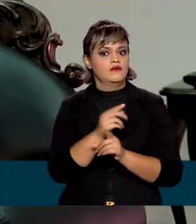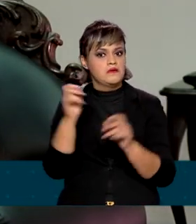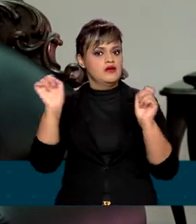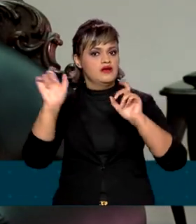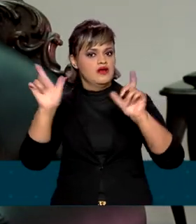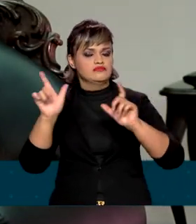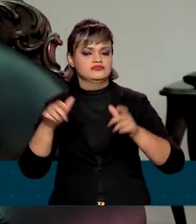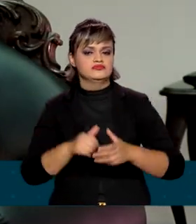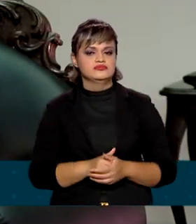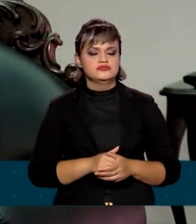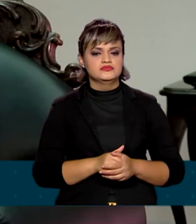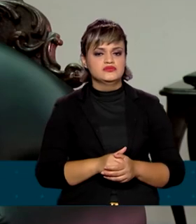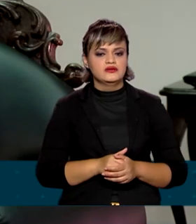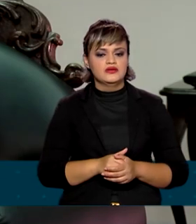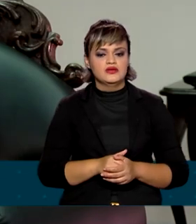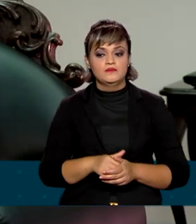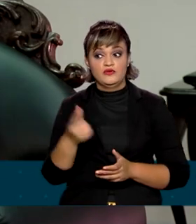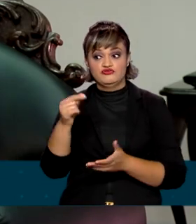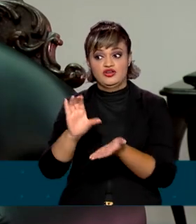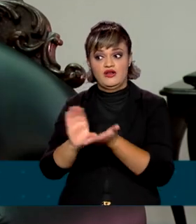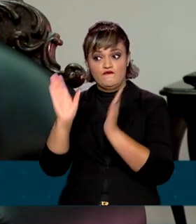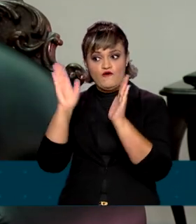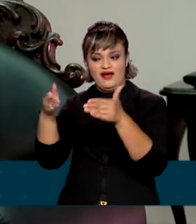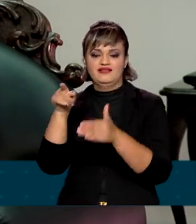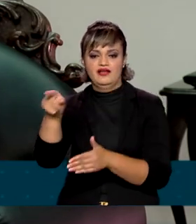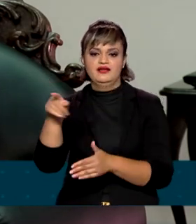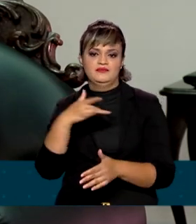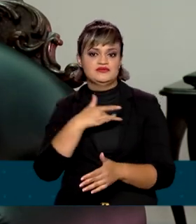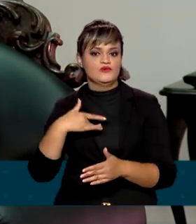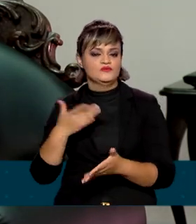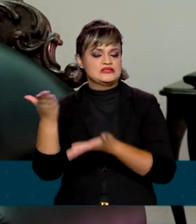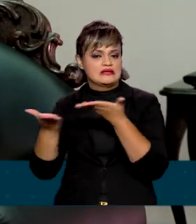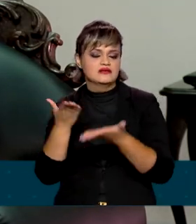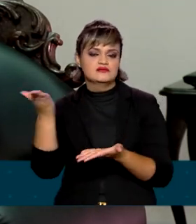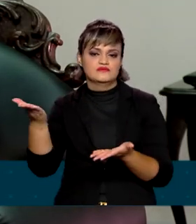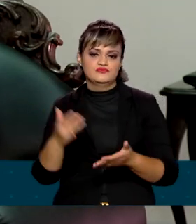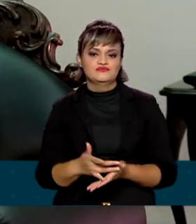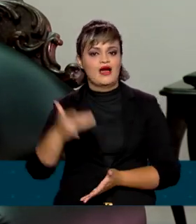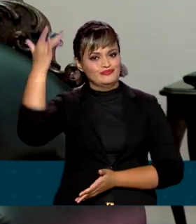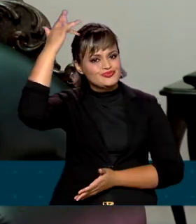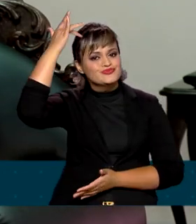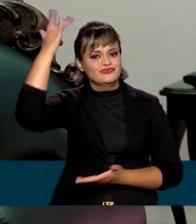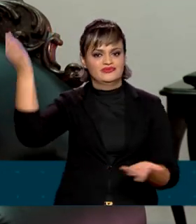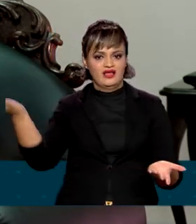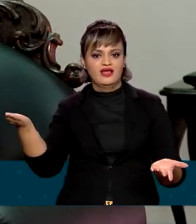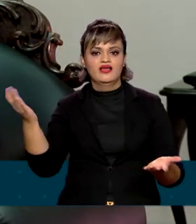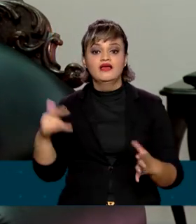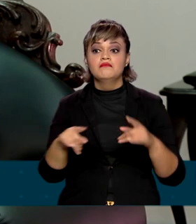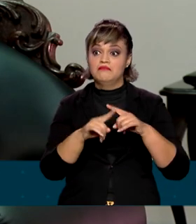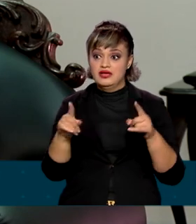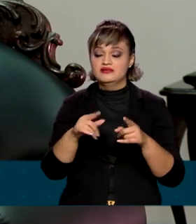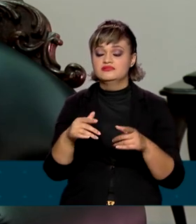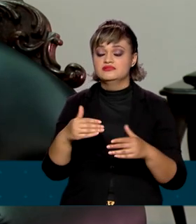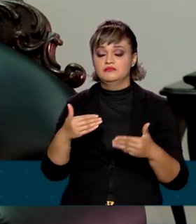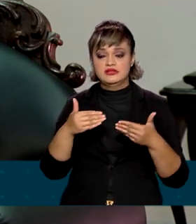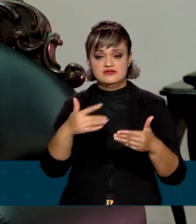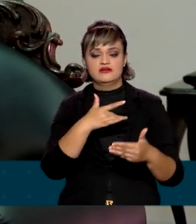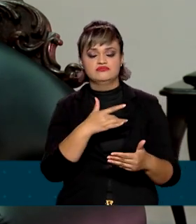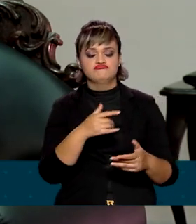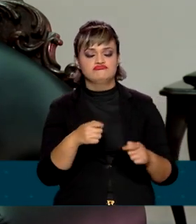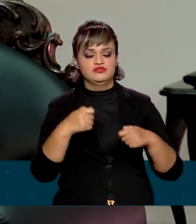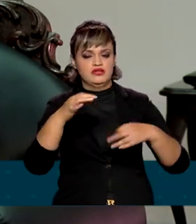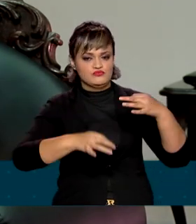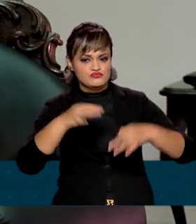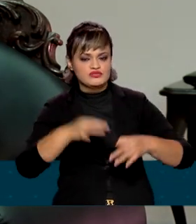desvios dos recursos destinados para convite quando surdo mas o Mini é através da Polícia Federal Tem